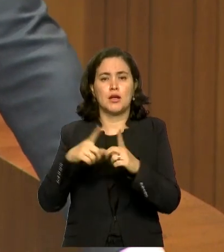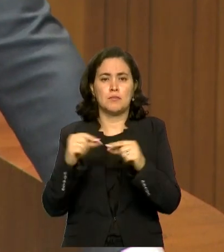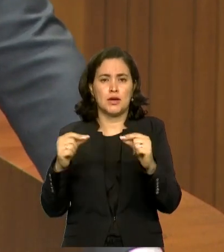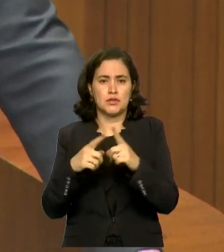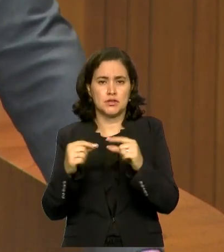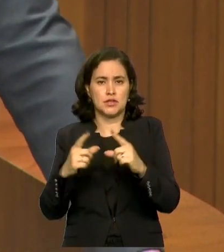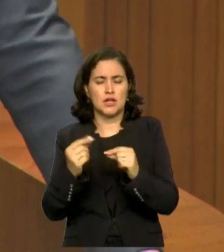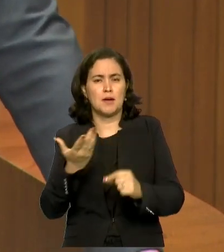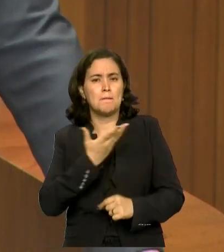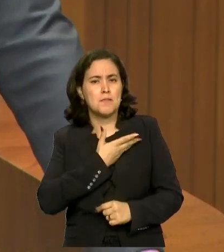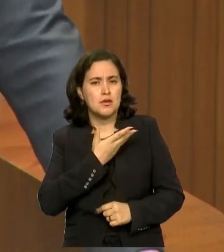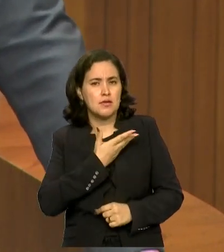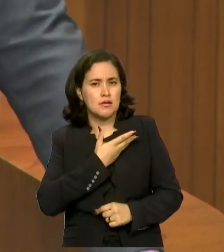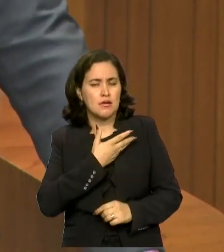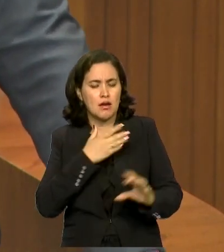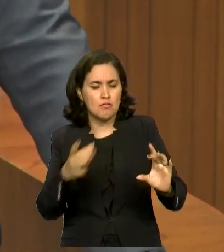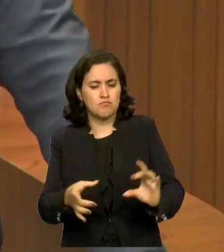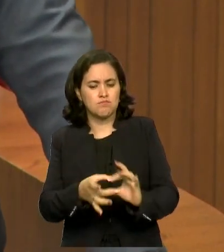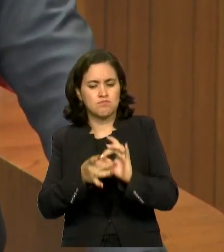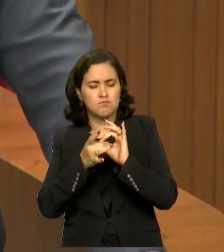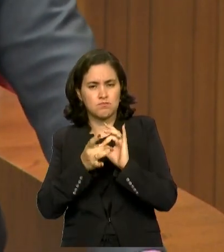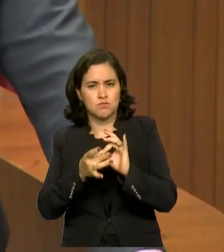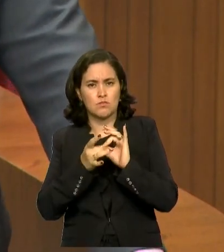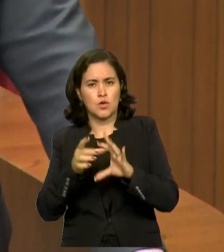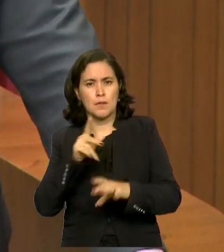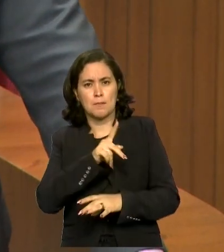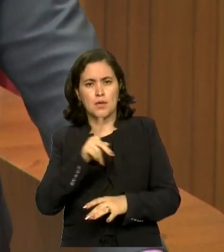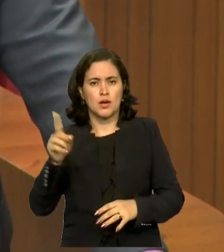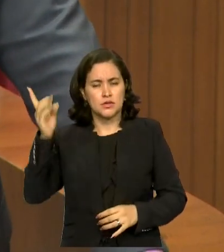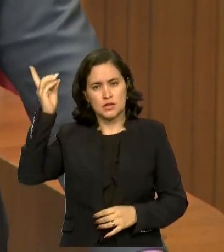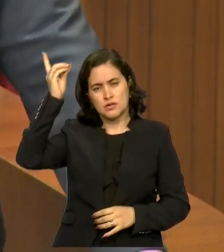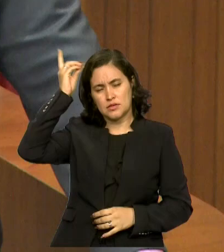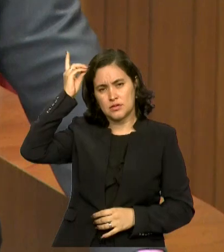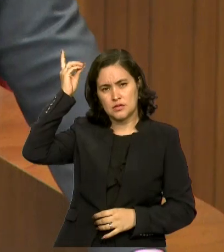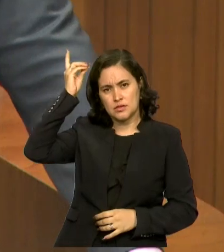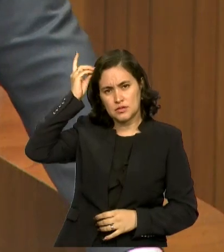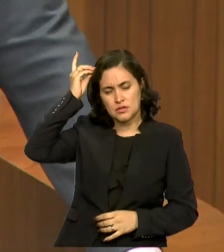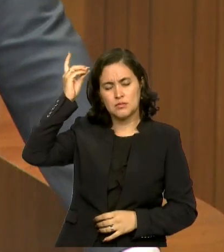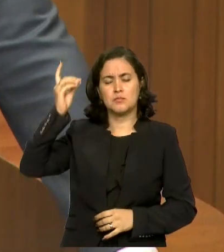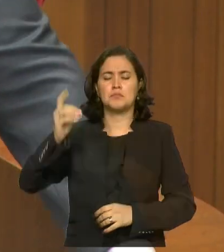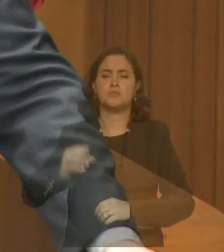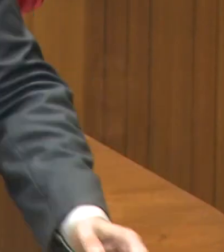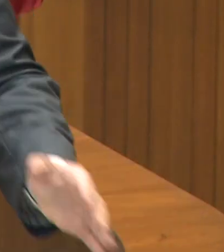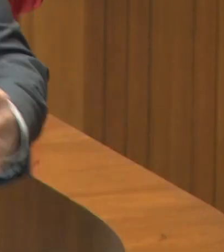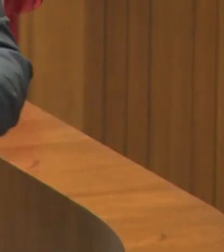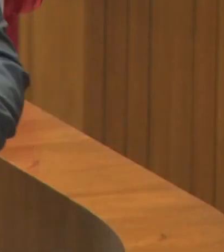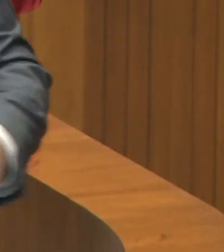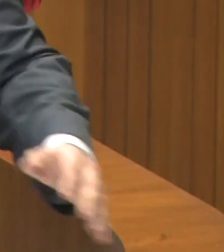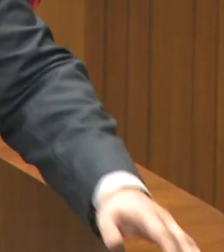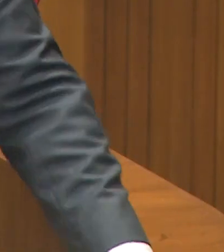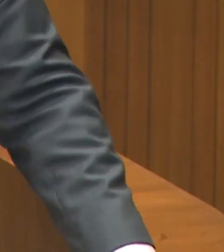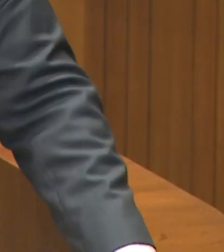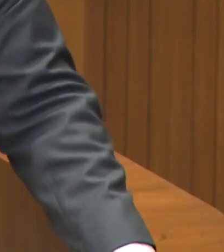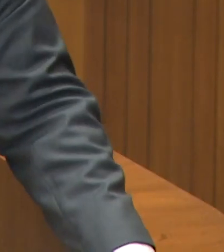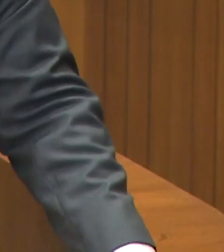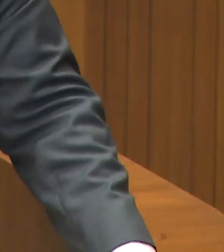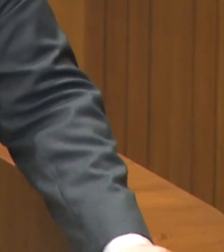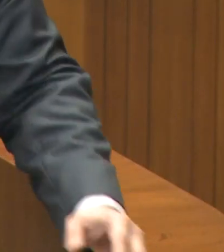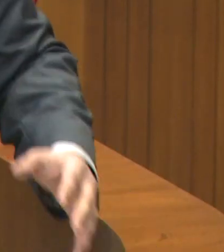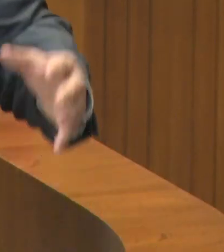grande amiga, uma grande parceira do Maranhão, que foi a presidenta Dilma Rousseff. Este apoio, infelizmente, cessou naquele